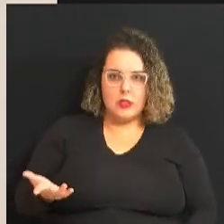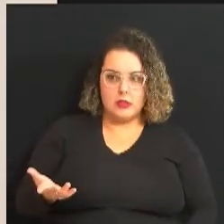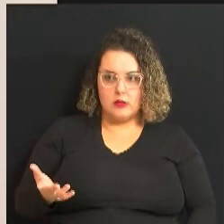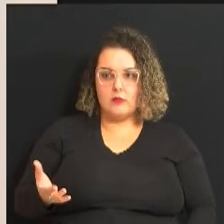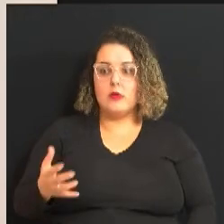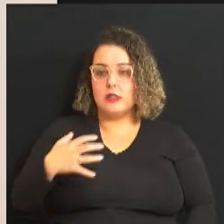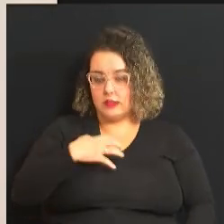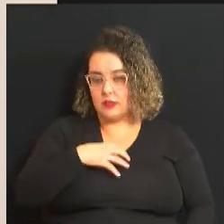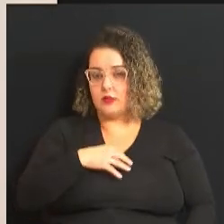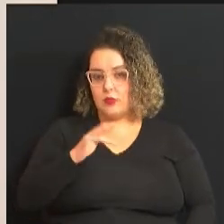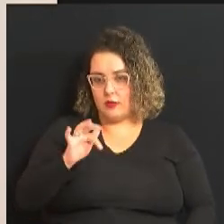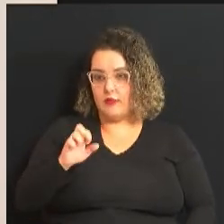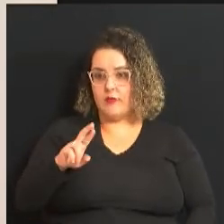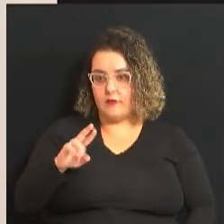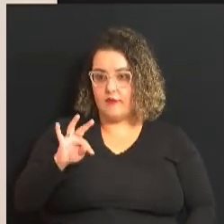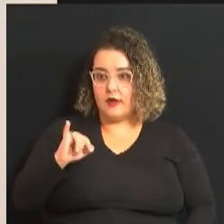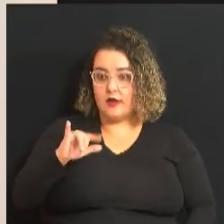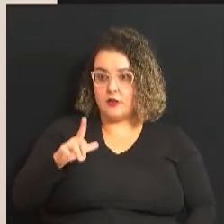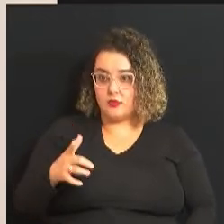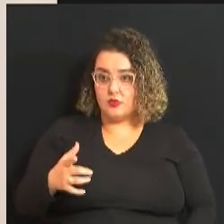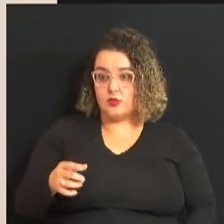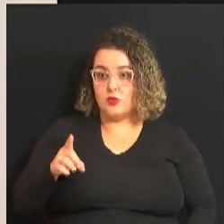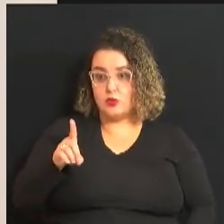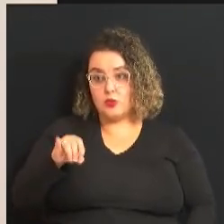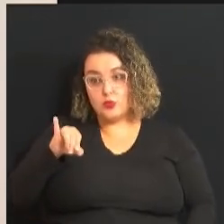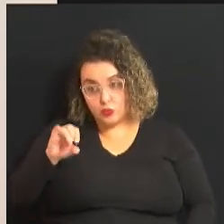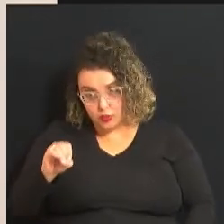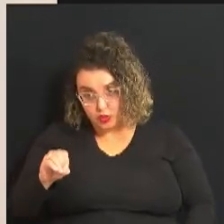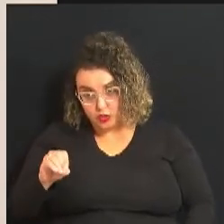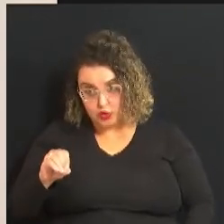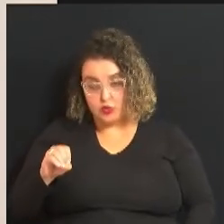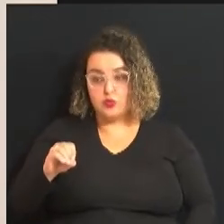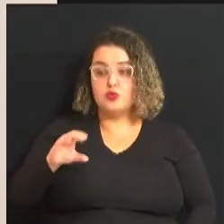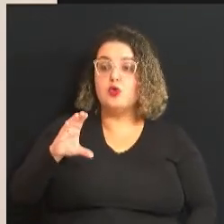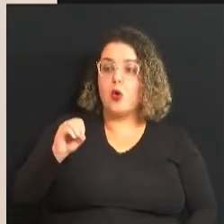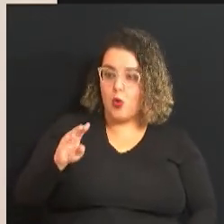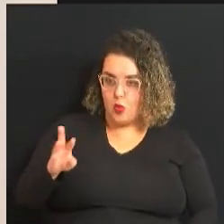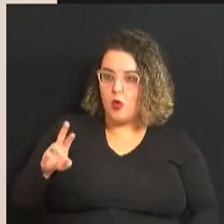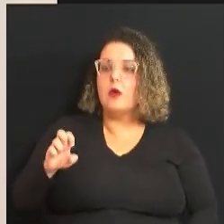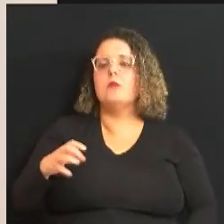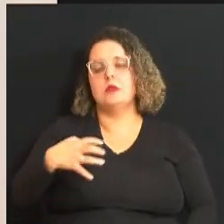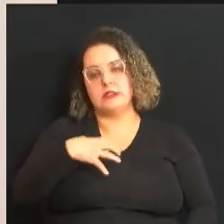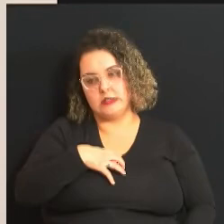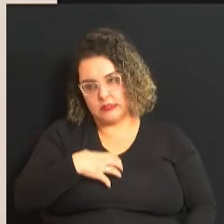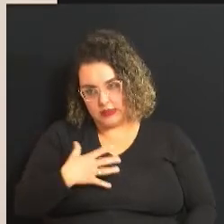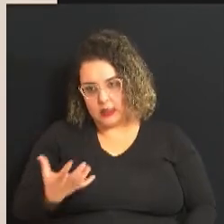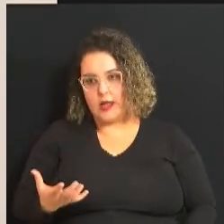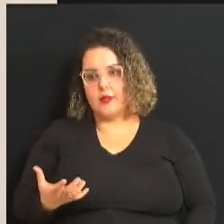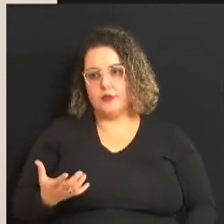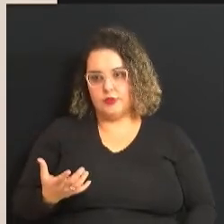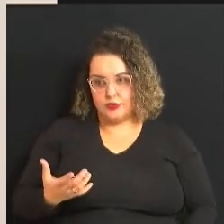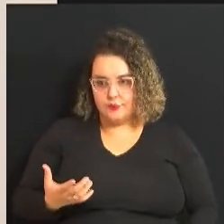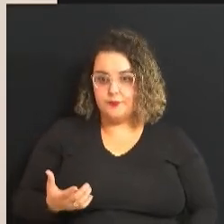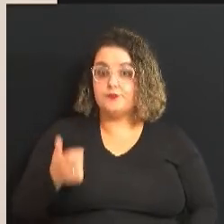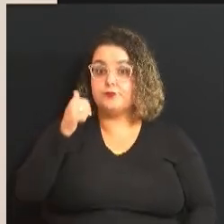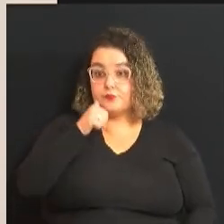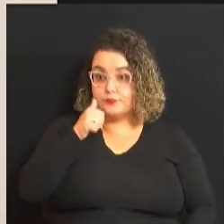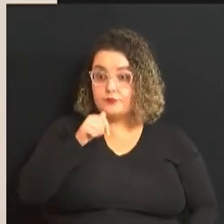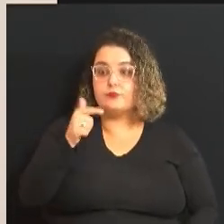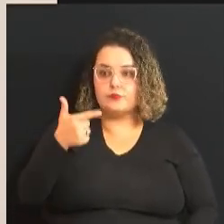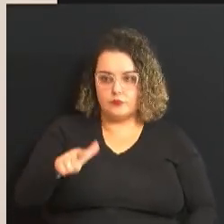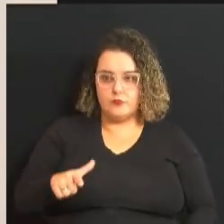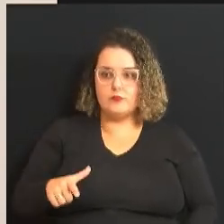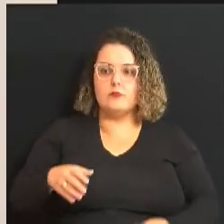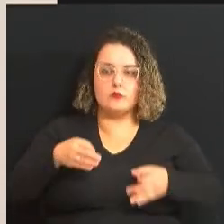você está fértil. O DIU de cobre, por exemplo, também você sente, porque o DIU de cobre, a mulher continua